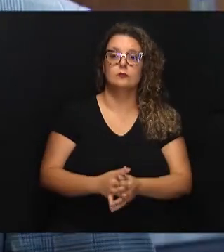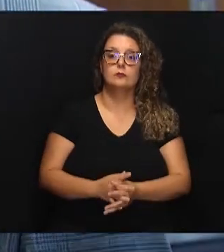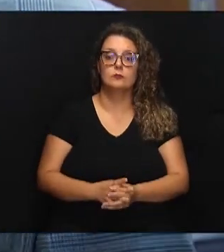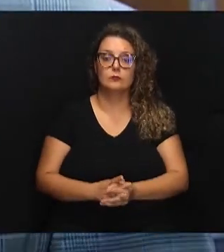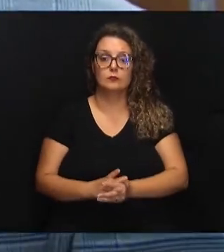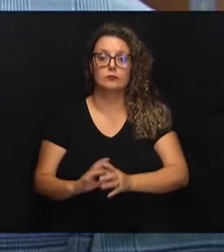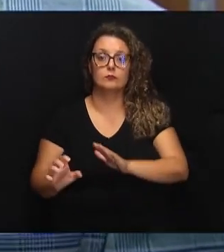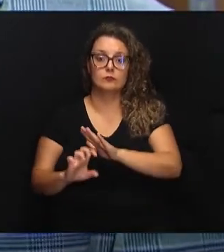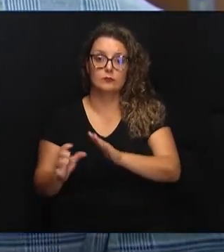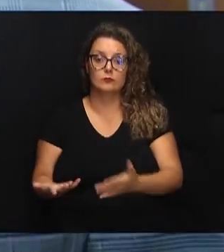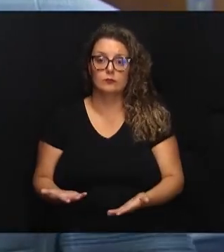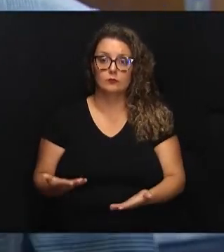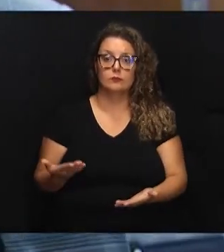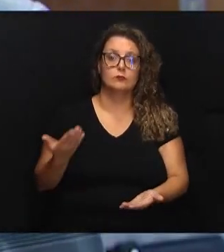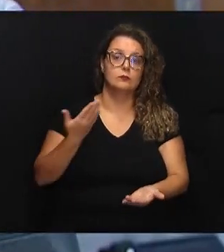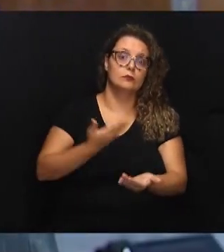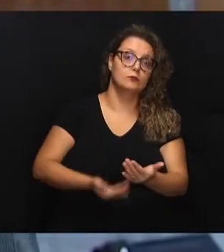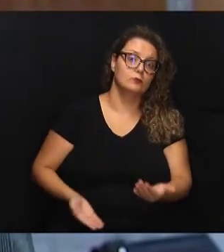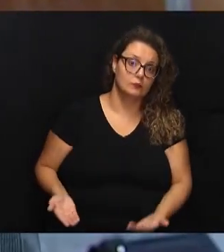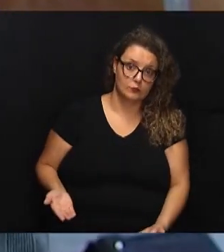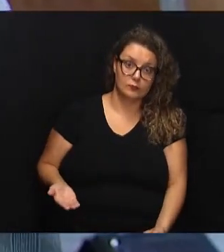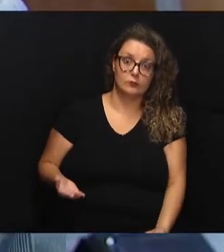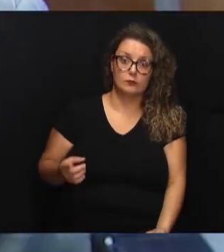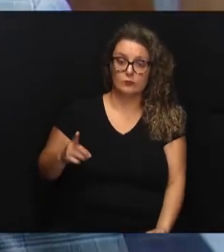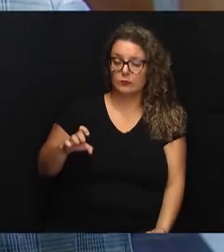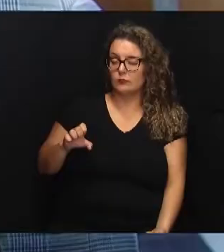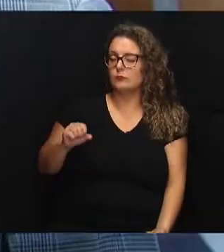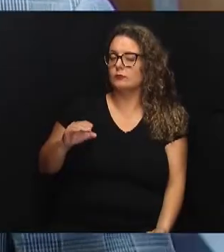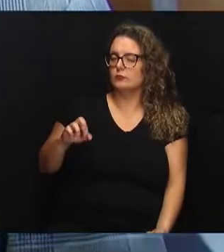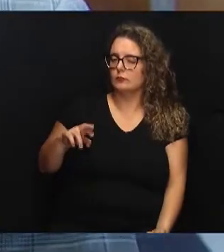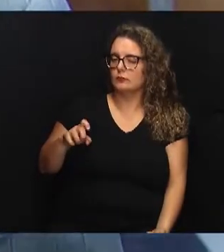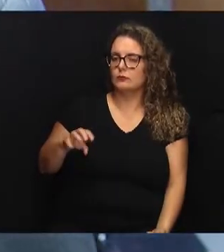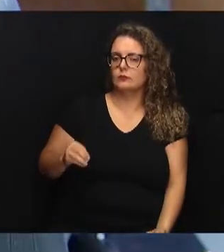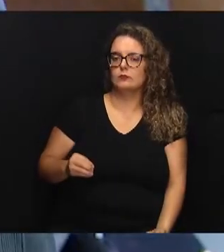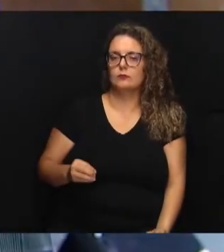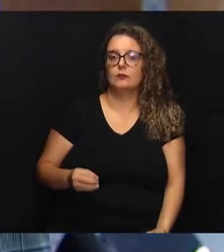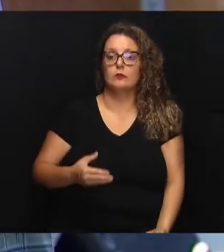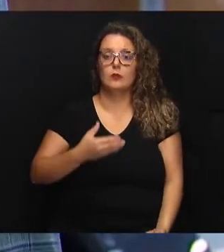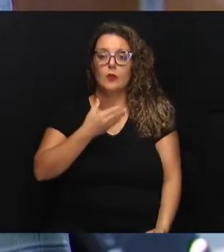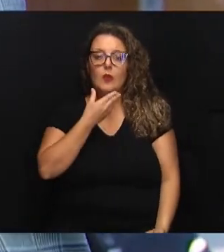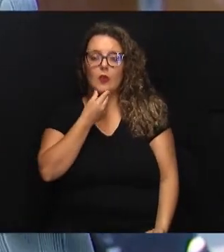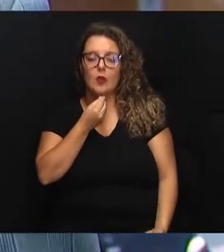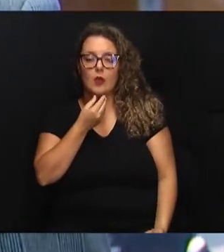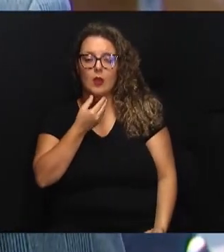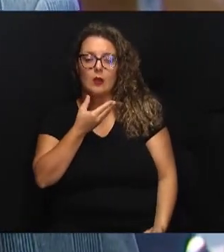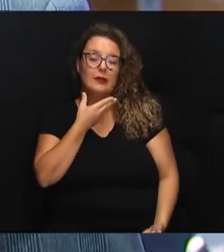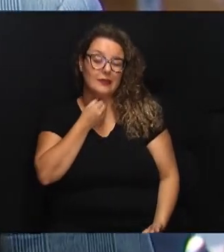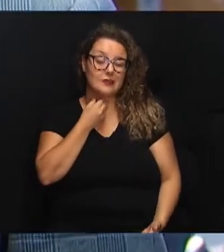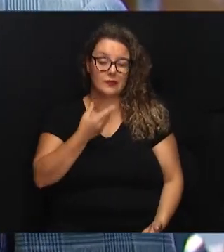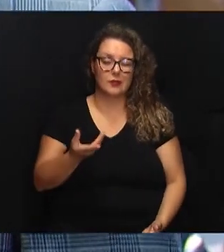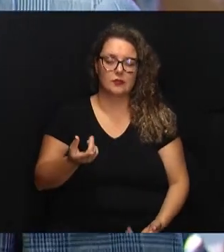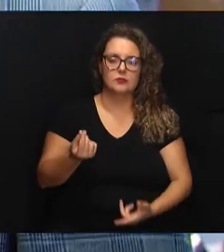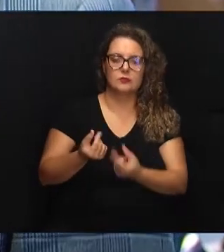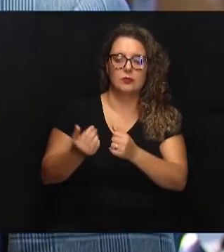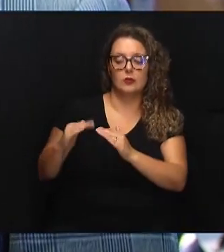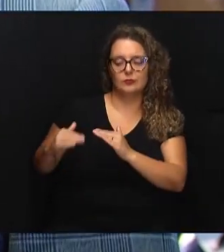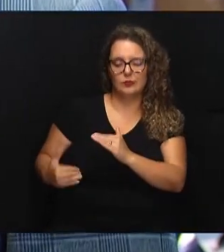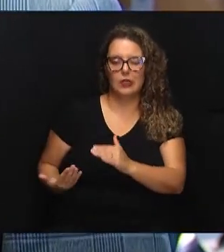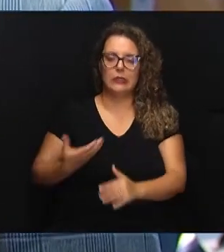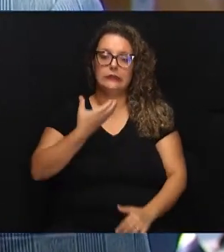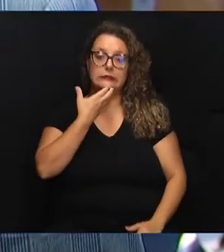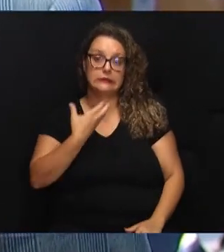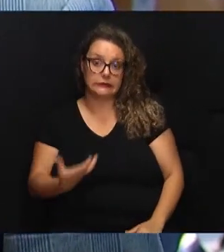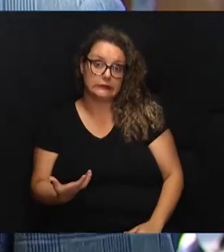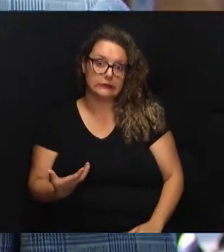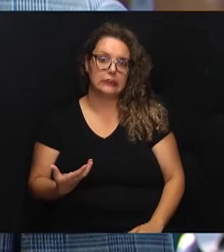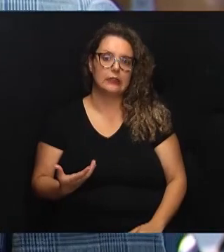no descrédito, por exemplo, na Black Friday, Semana do Consumidor aí que está nesse mês, Natal. Então, a cada